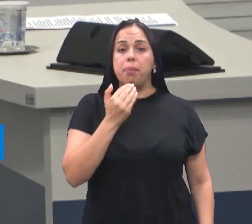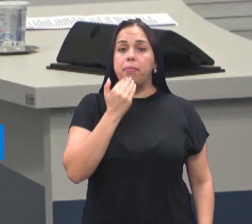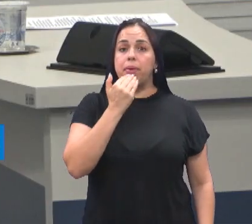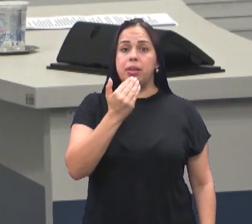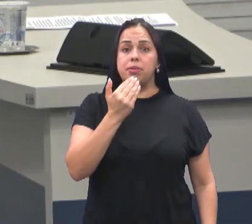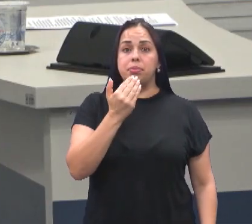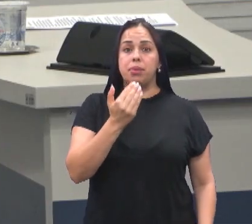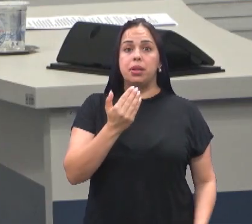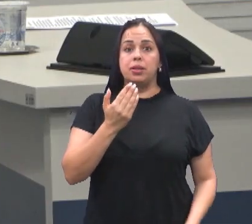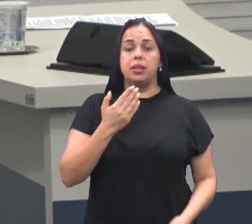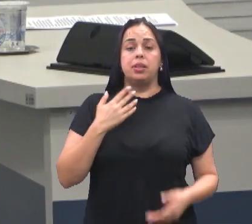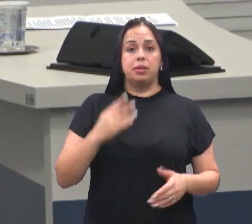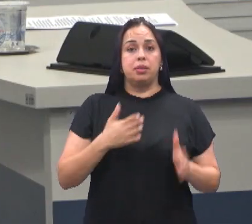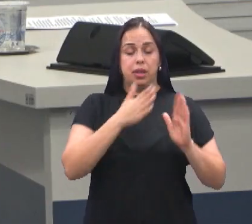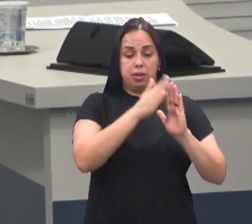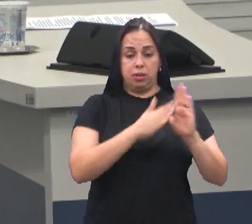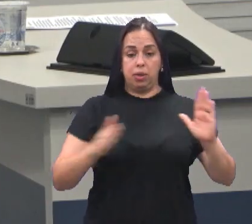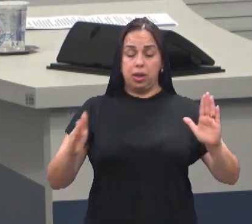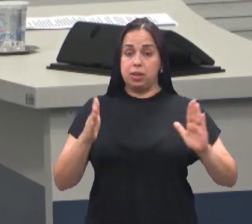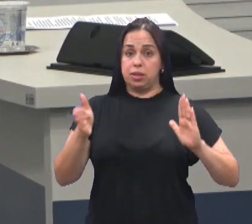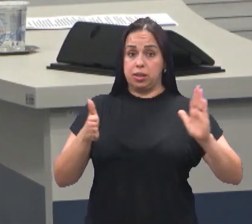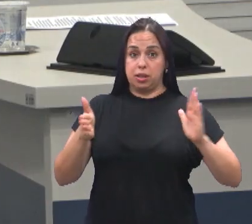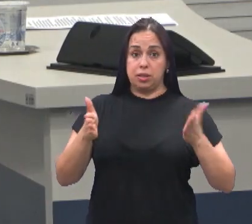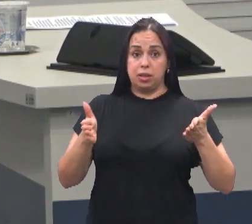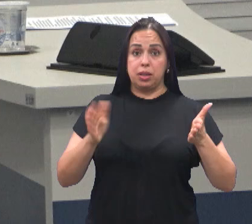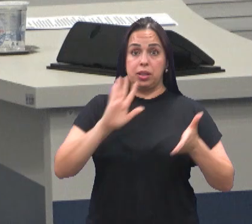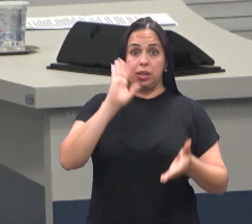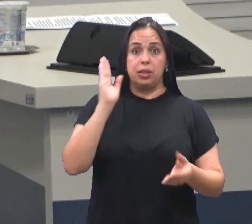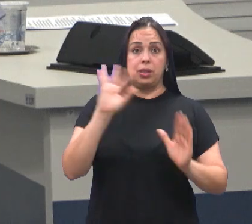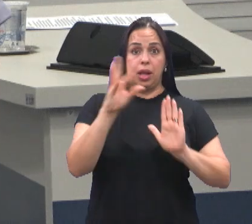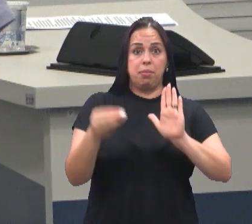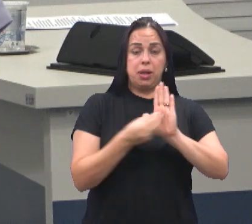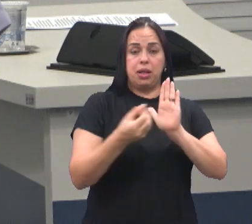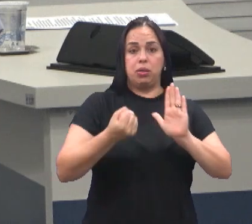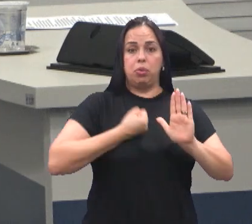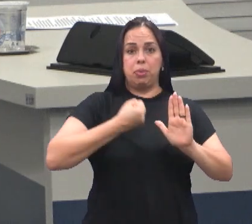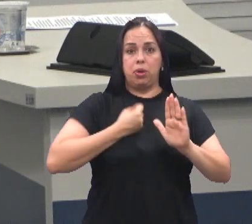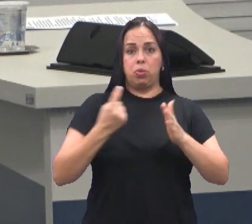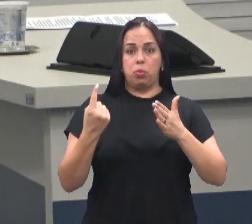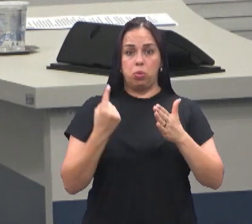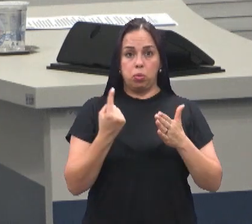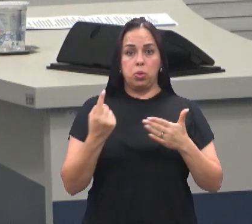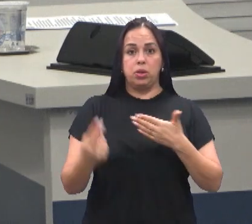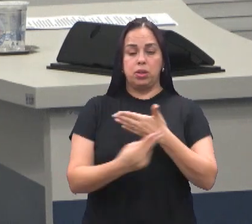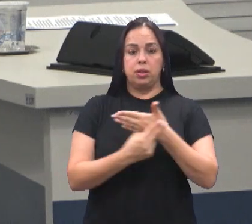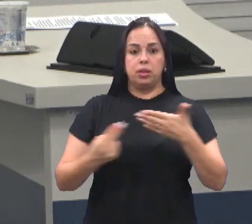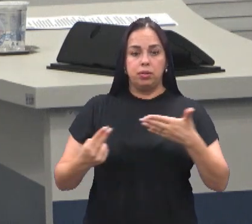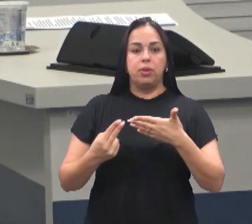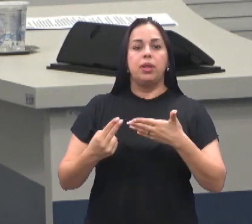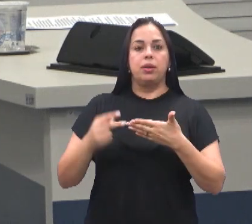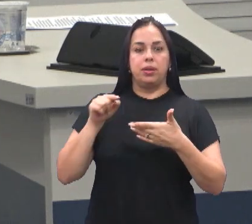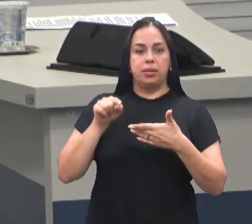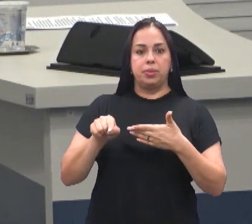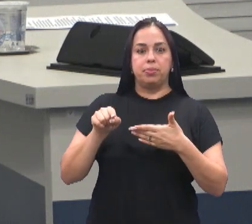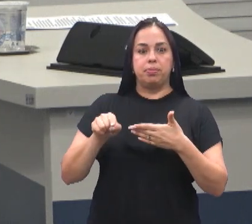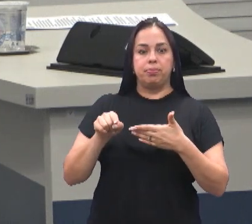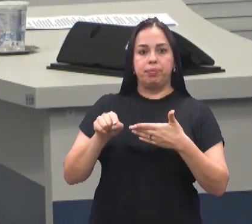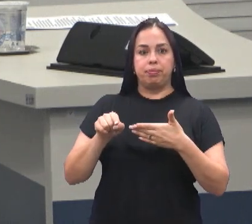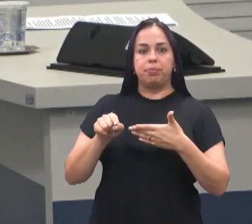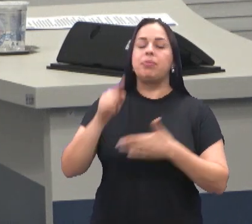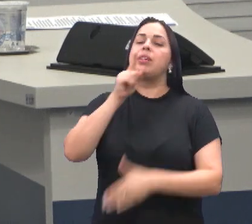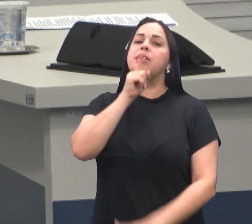inclusão para tramitação fora do prazo da emenda número 1, de autoria do vereador Sérgio Camargo, ao